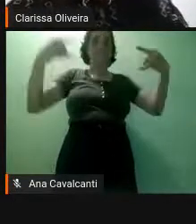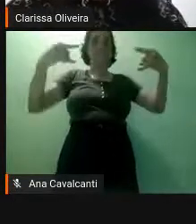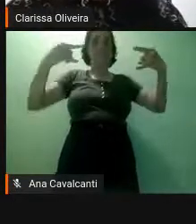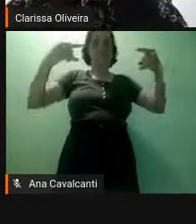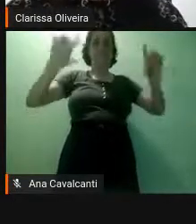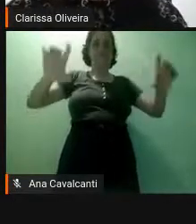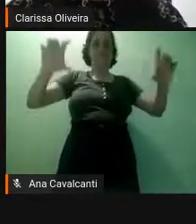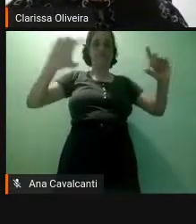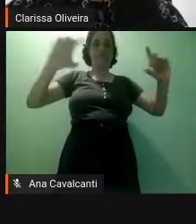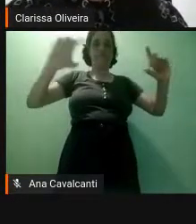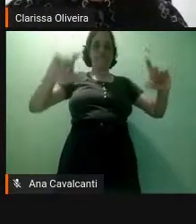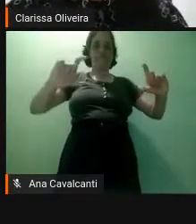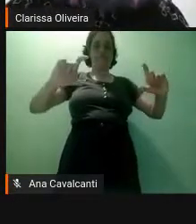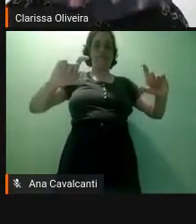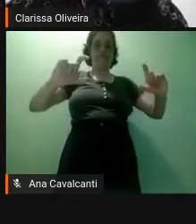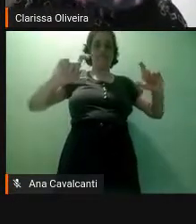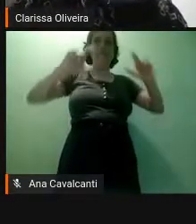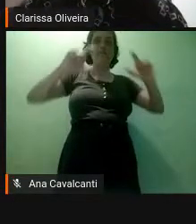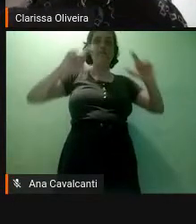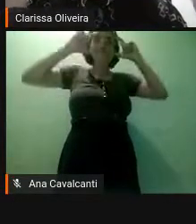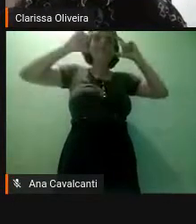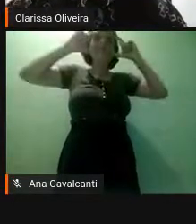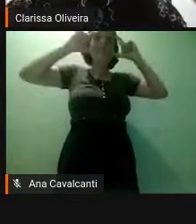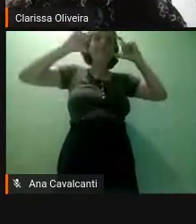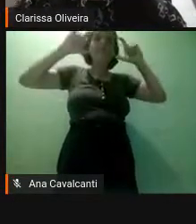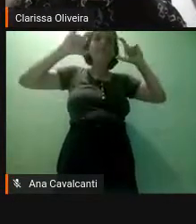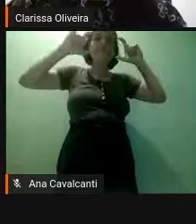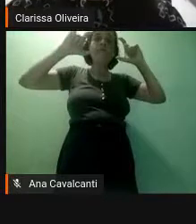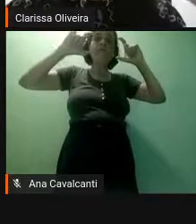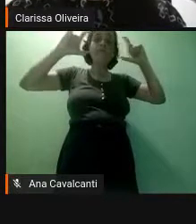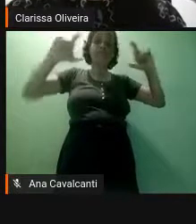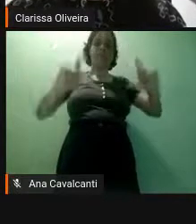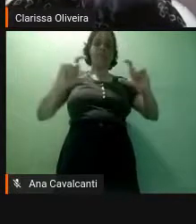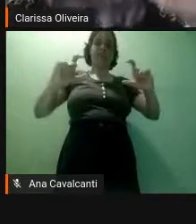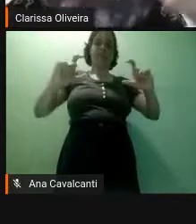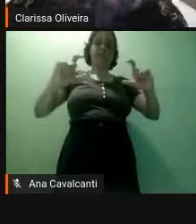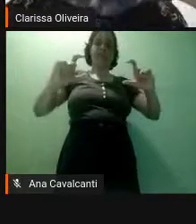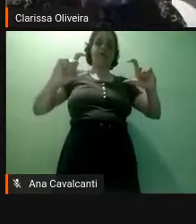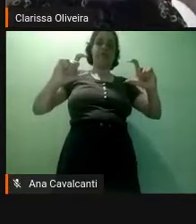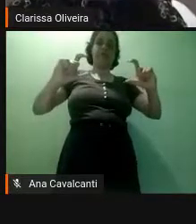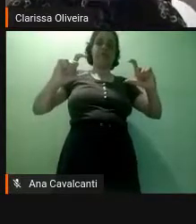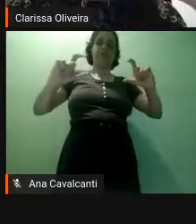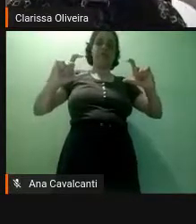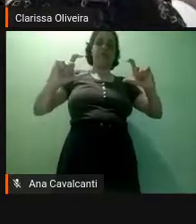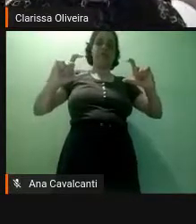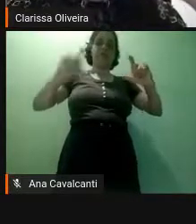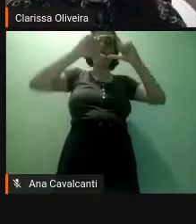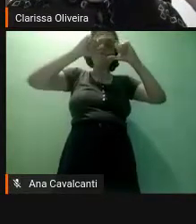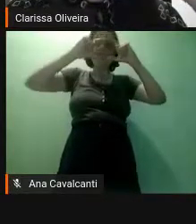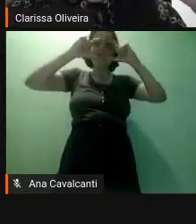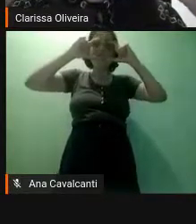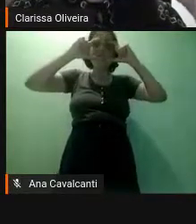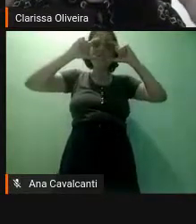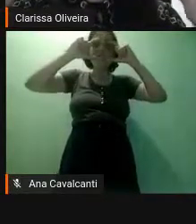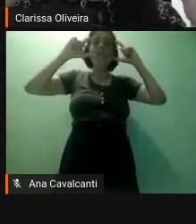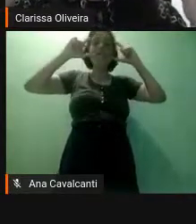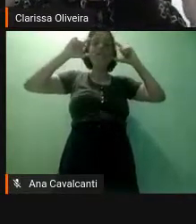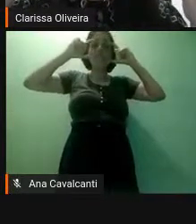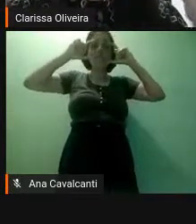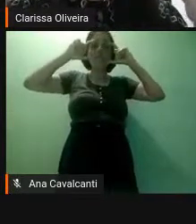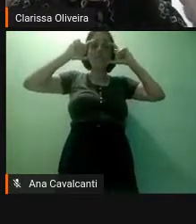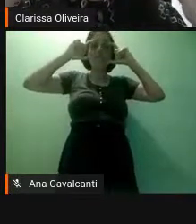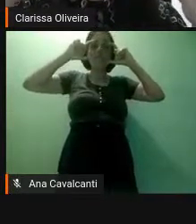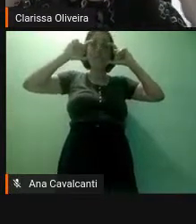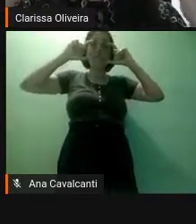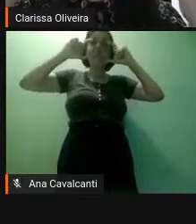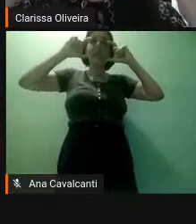partes laterais, por essas hastes aqui, e posicionar no seu rosto.